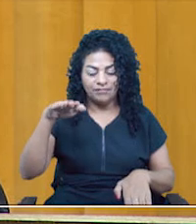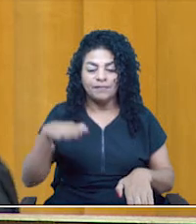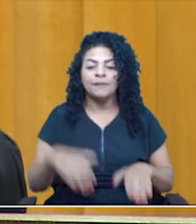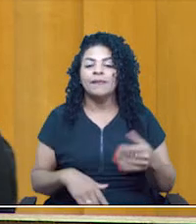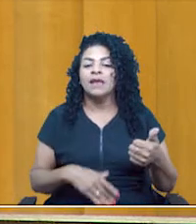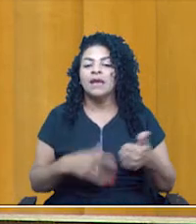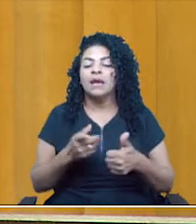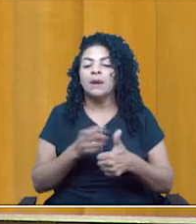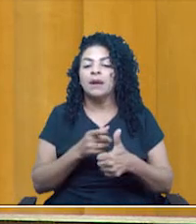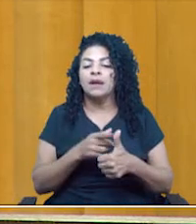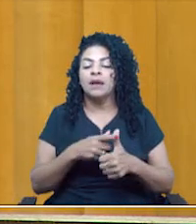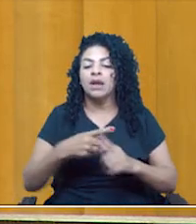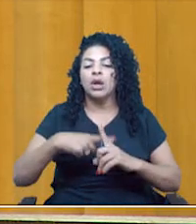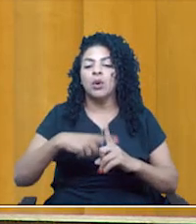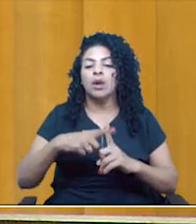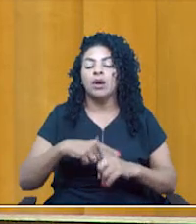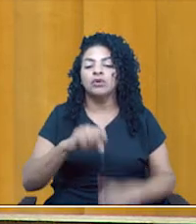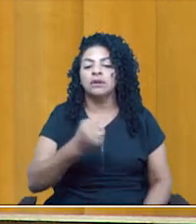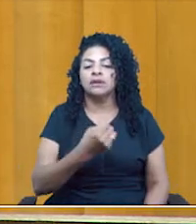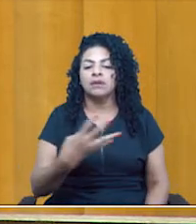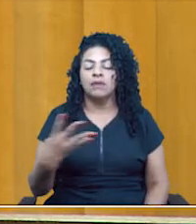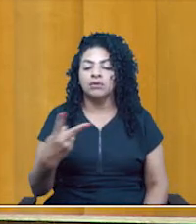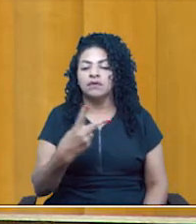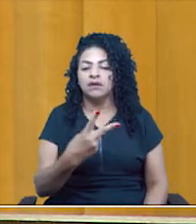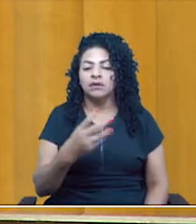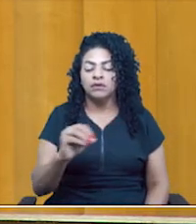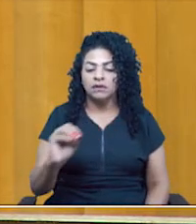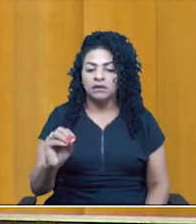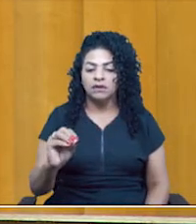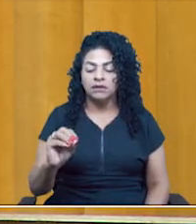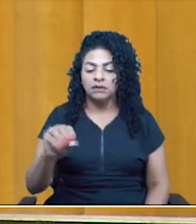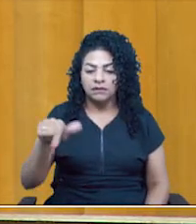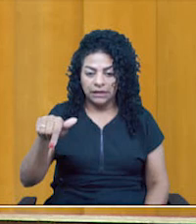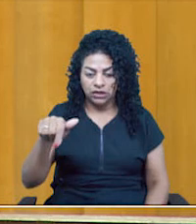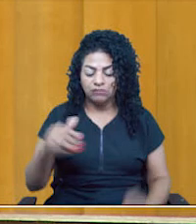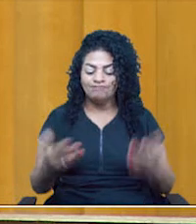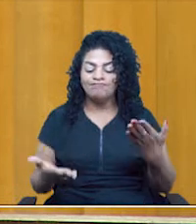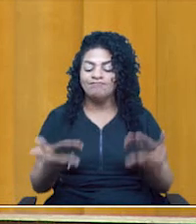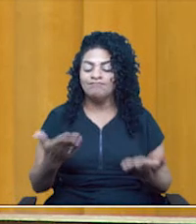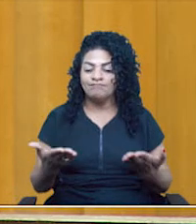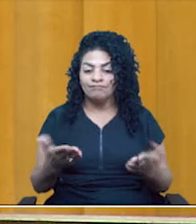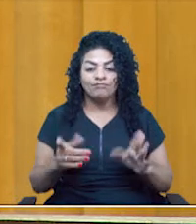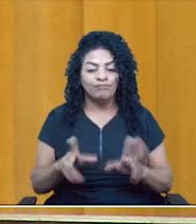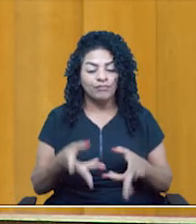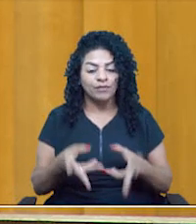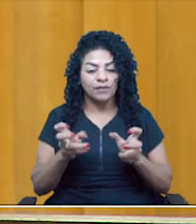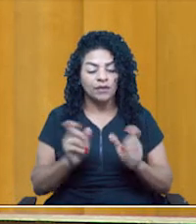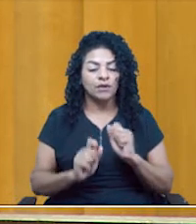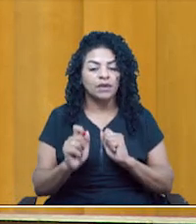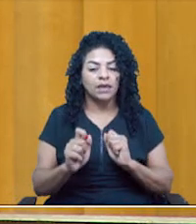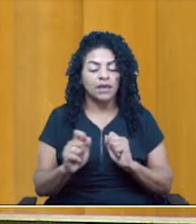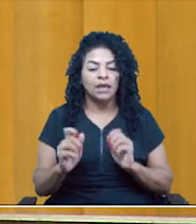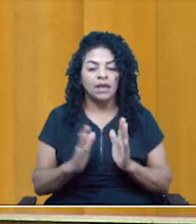de 84 a 207. Vejam que a média